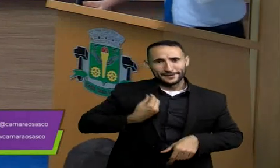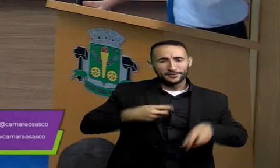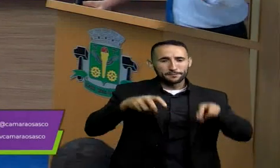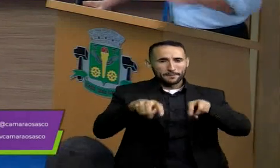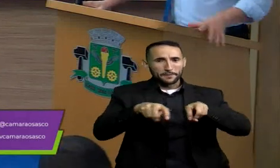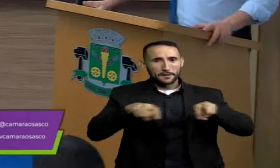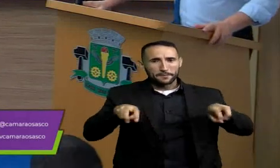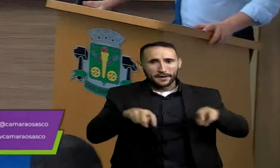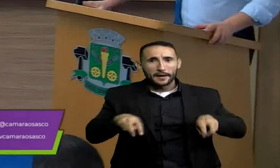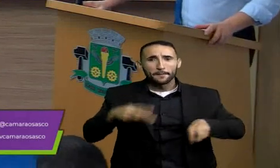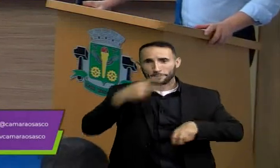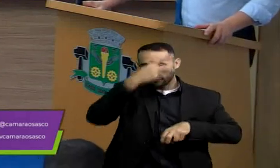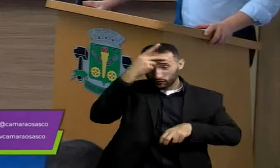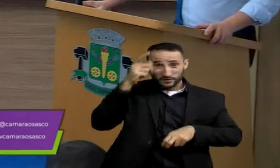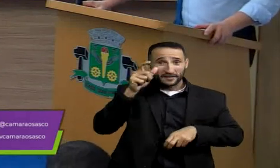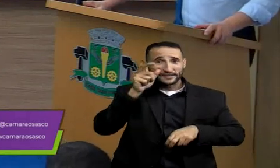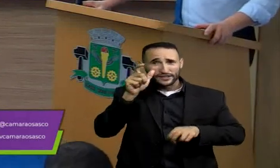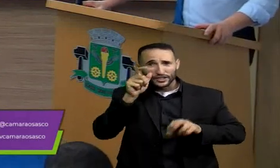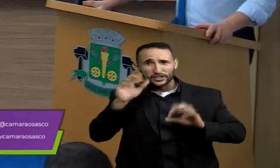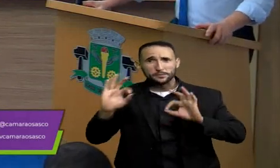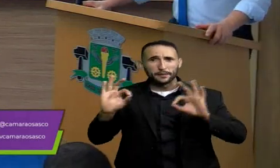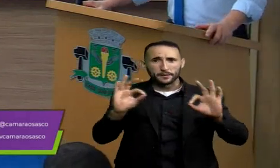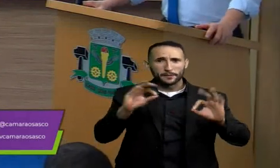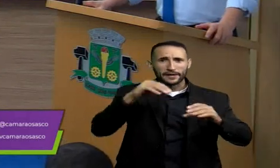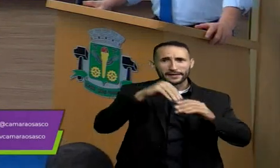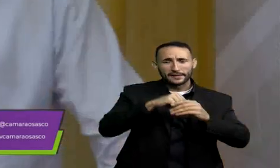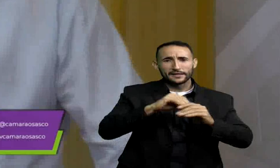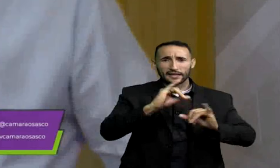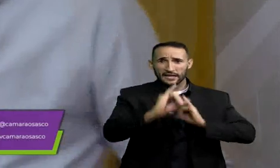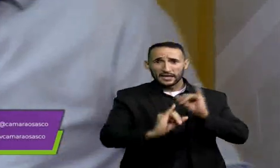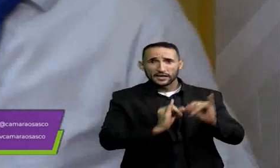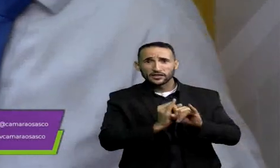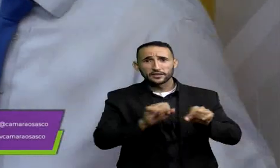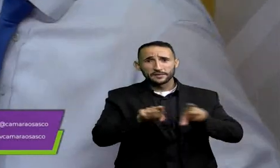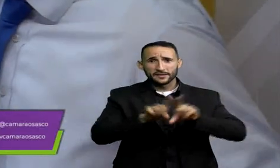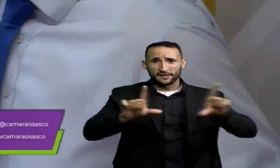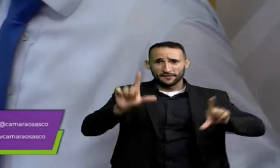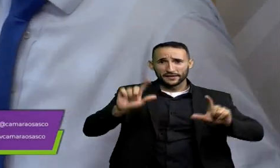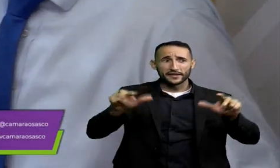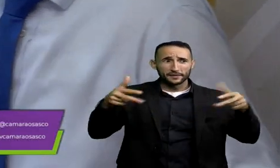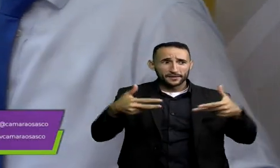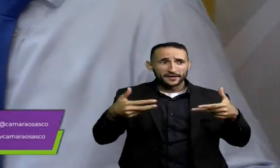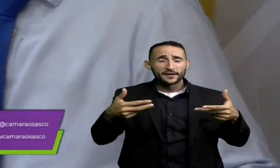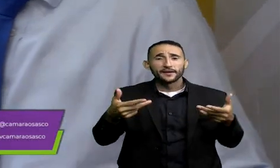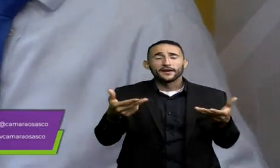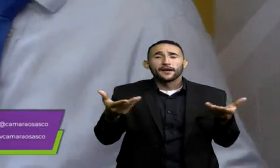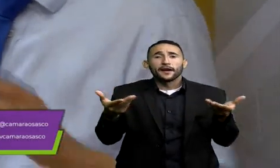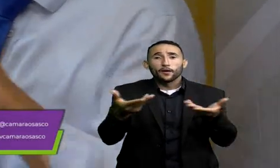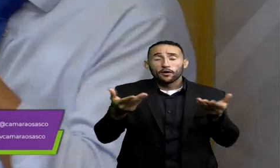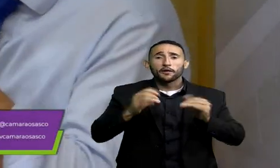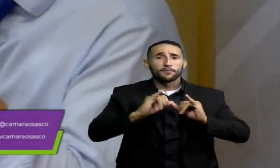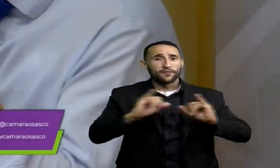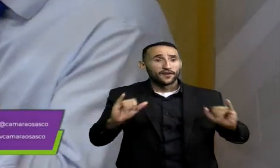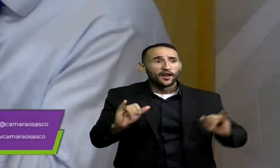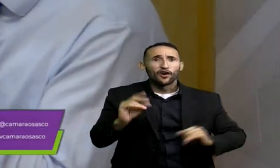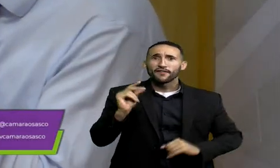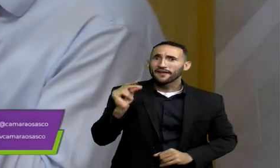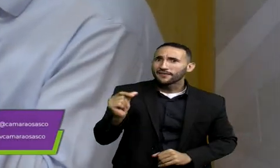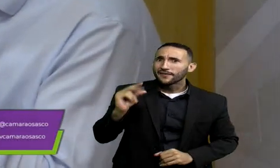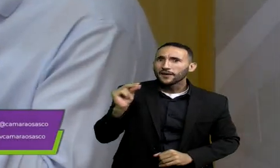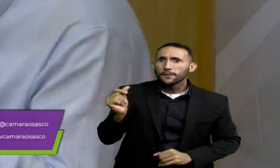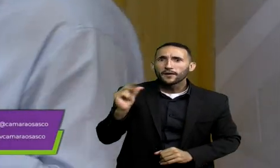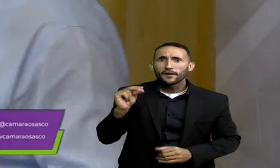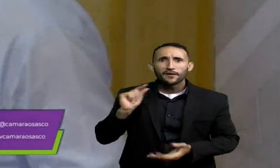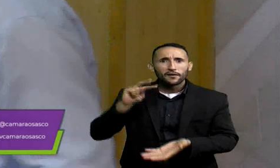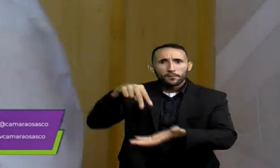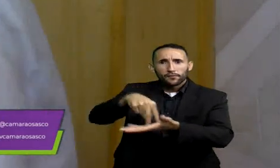internautas que nos acompanham aí pela TV Câmara Senor Presidente e ressaltar faz tempo que eu não faço isso Senor Presidente com a permissão de